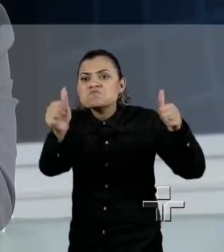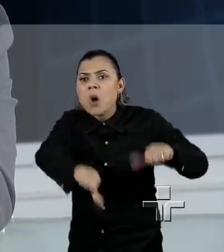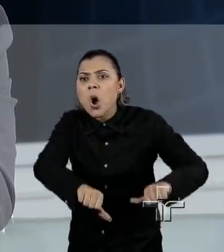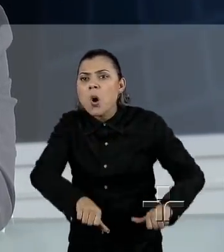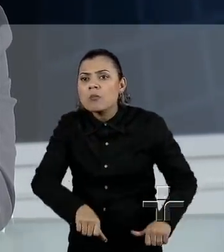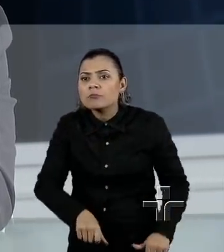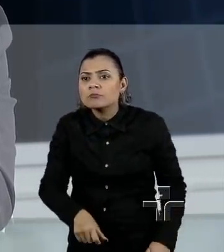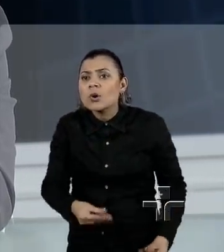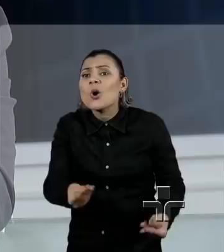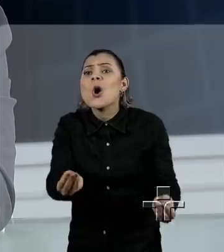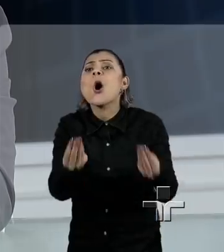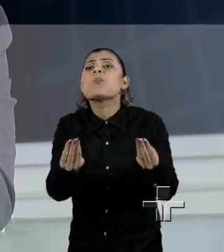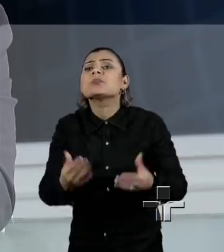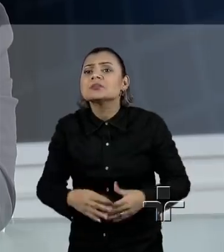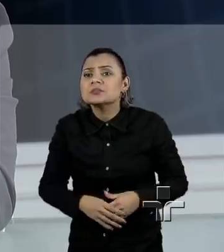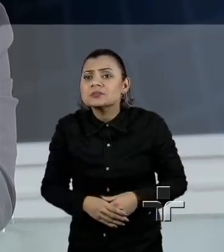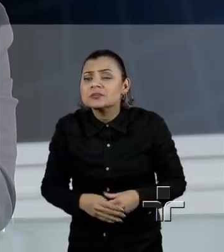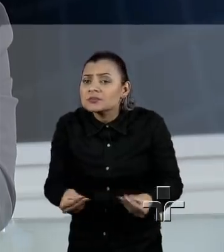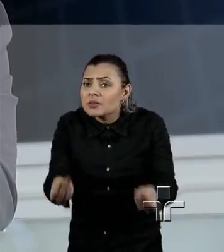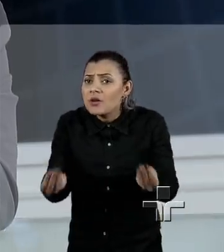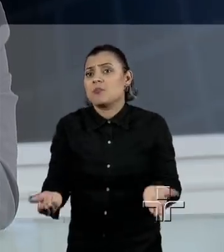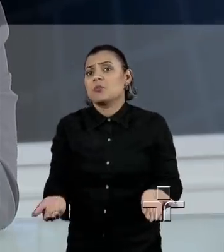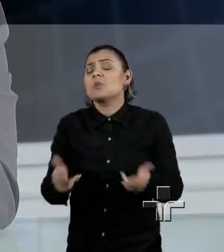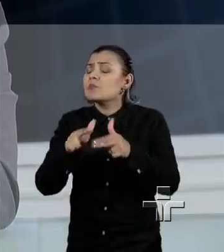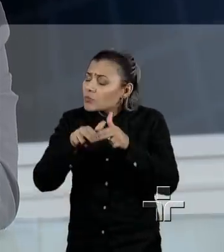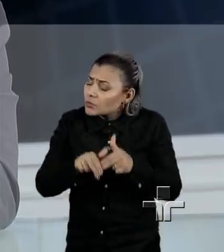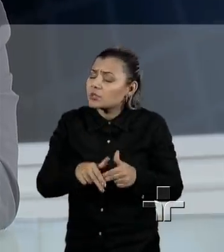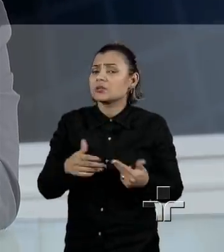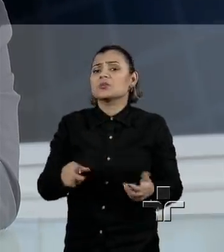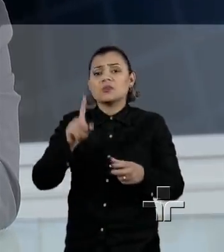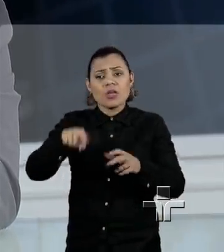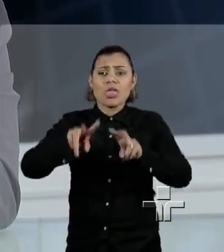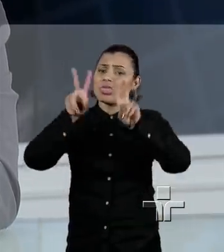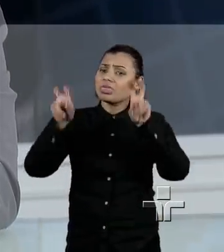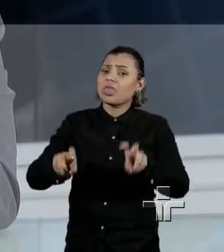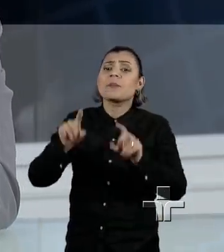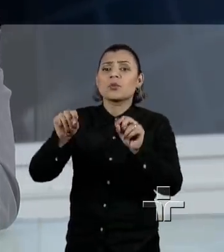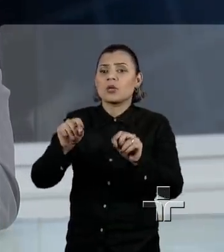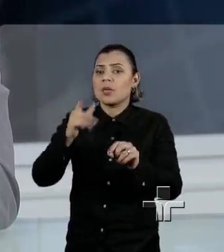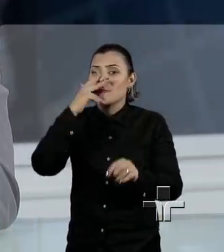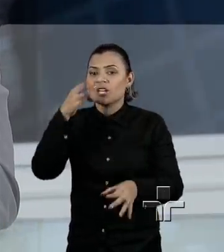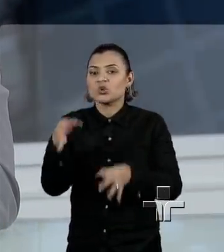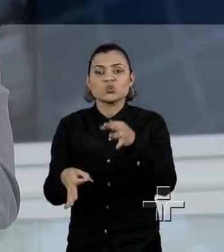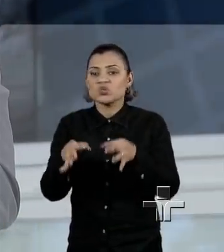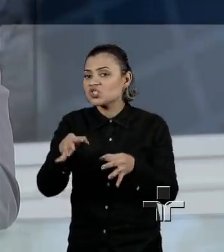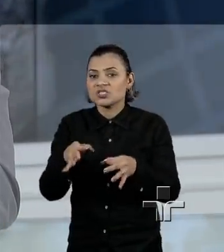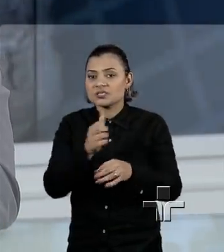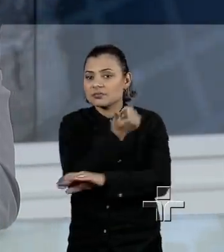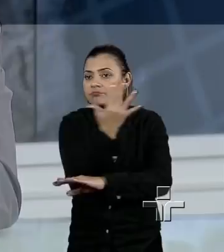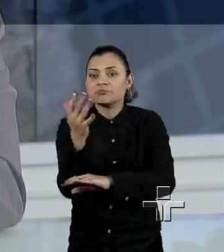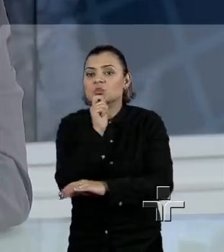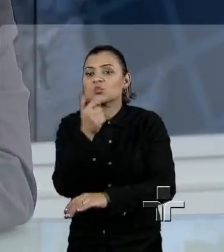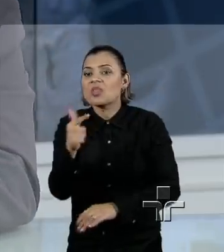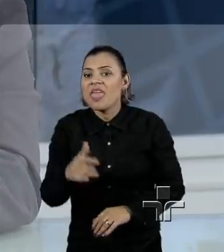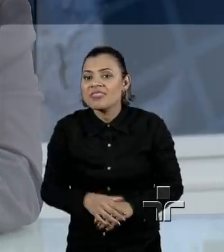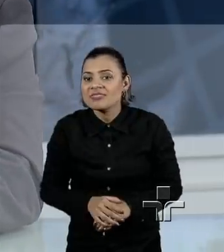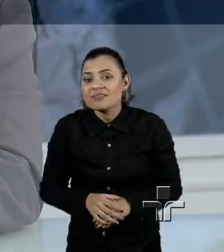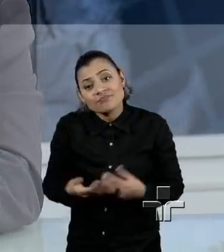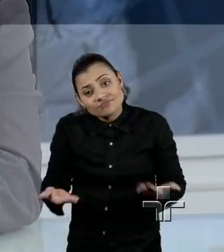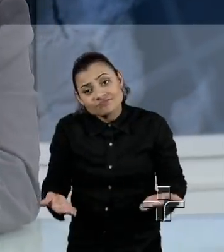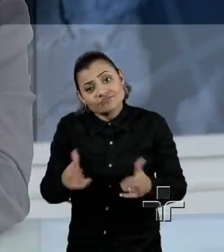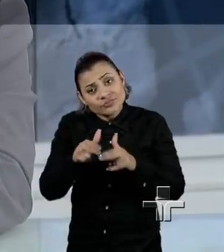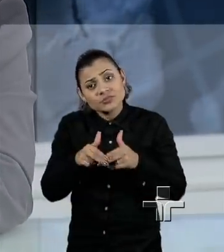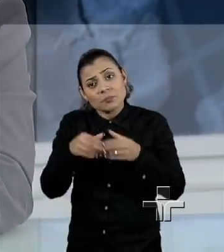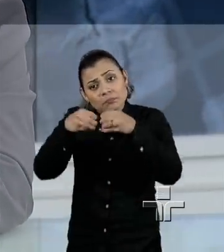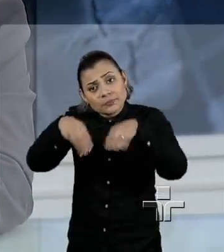capacidade de cuidar de si mesmo. Então, isso é uma questão que a gente chama de injustiça ambiental, né?